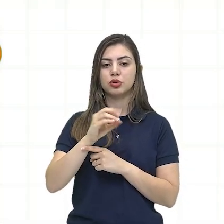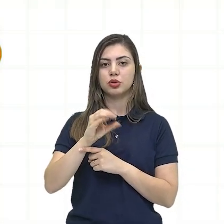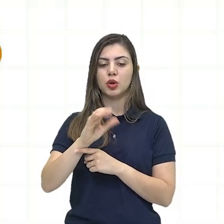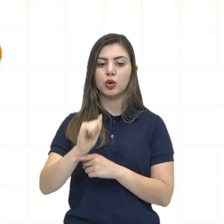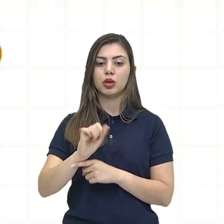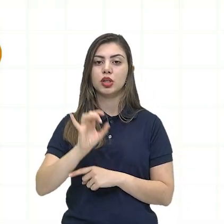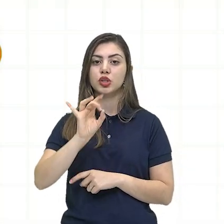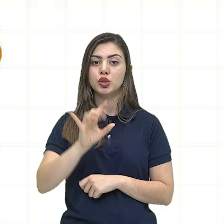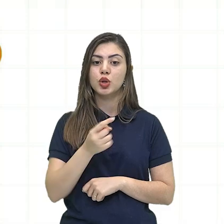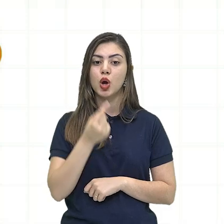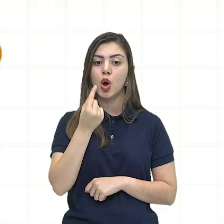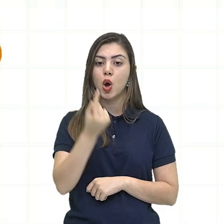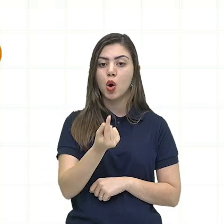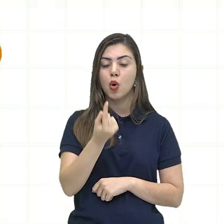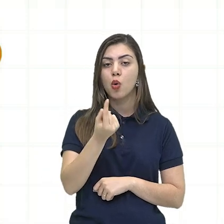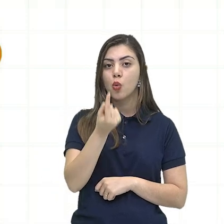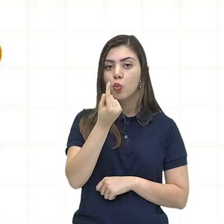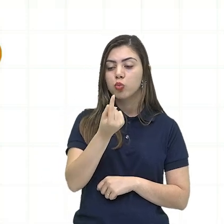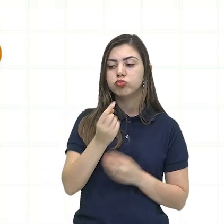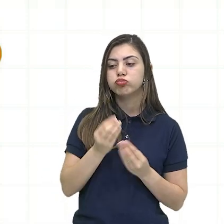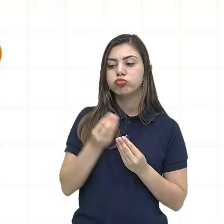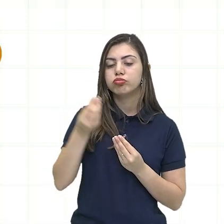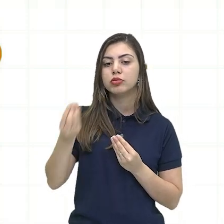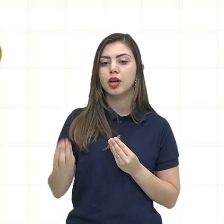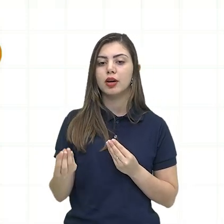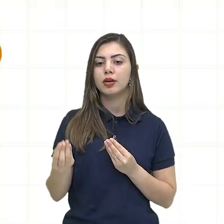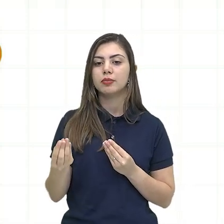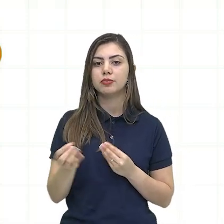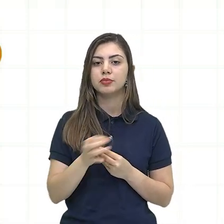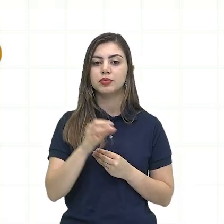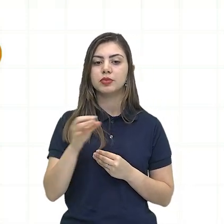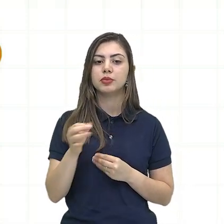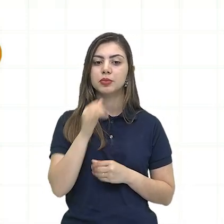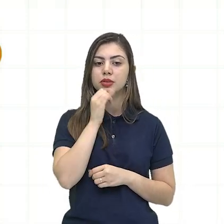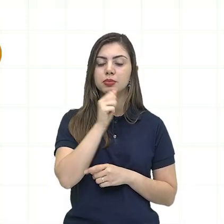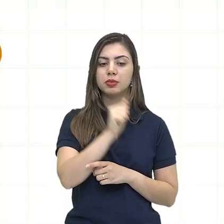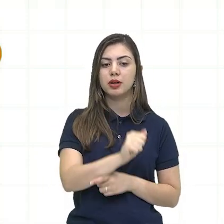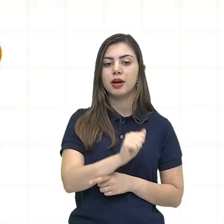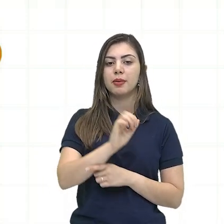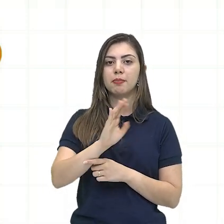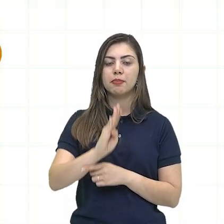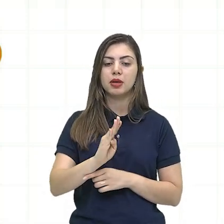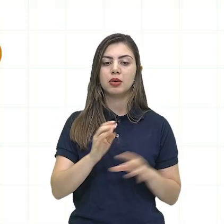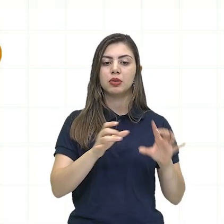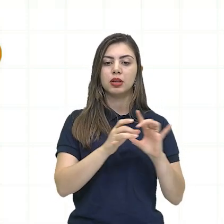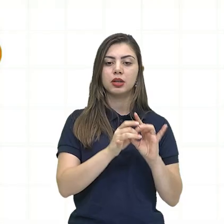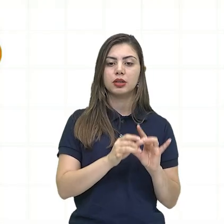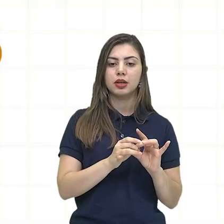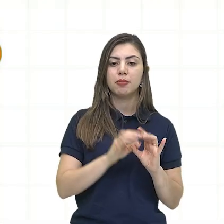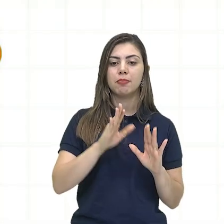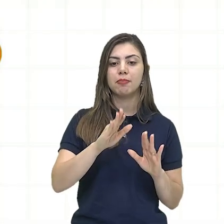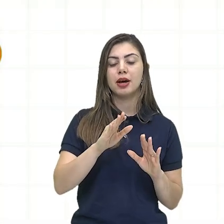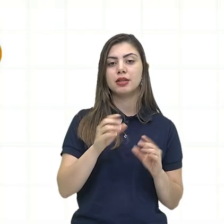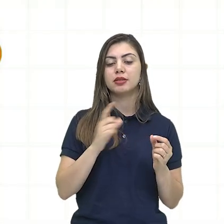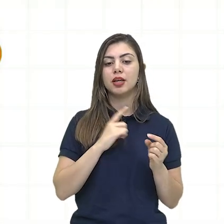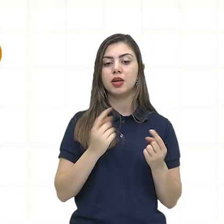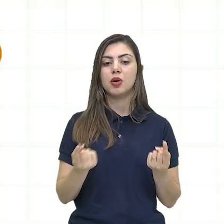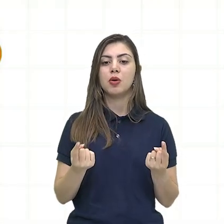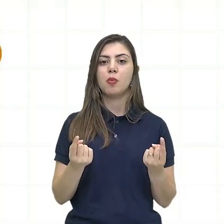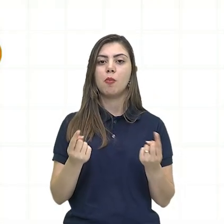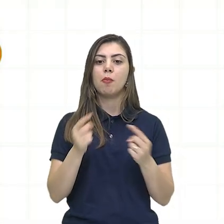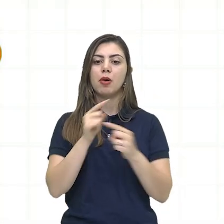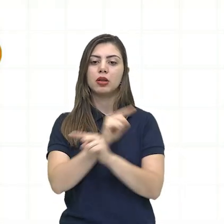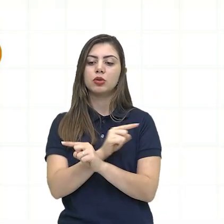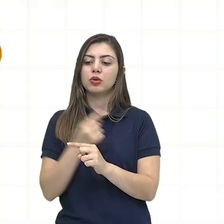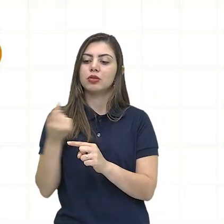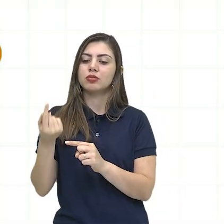é trocado, certo? Observem aqui, temos A e B, aí A vira para C e B fica